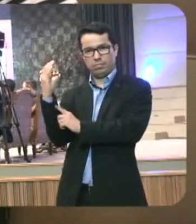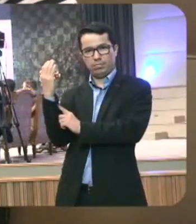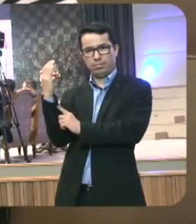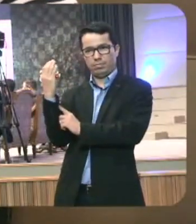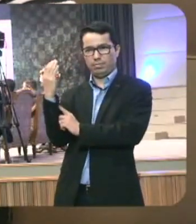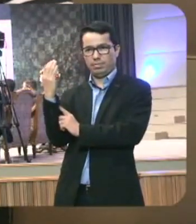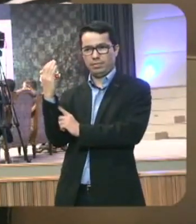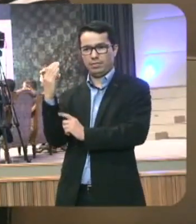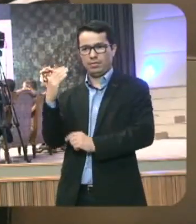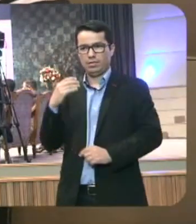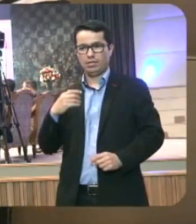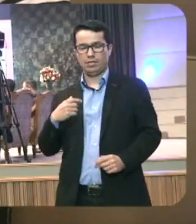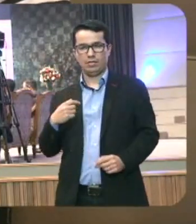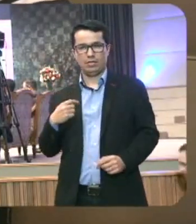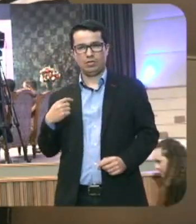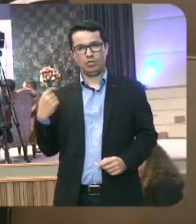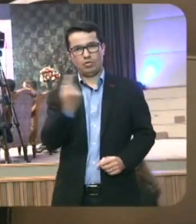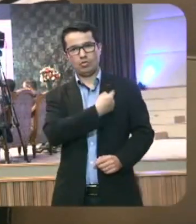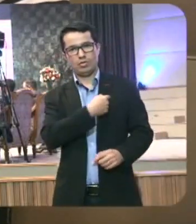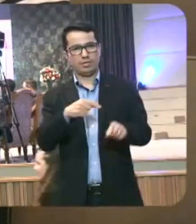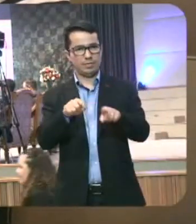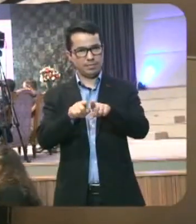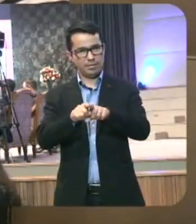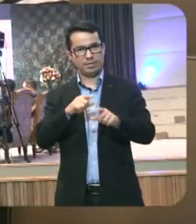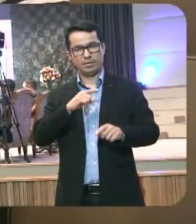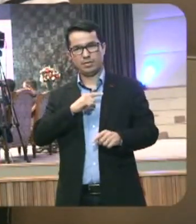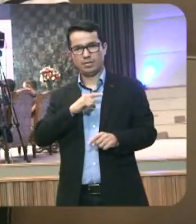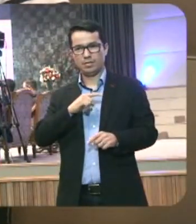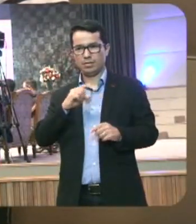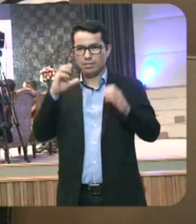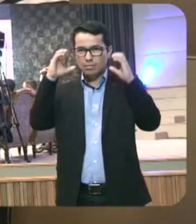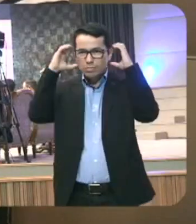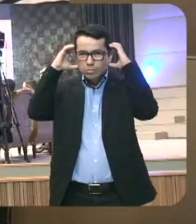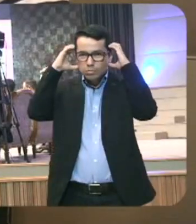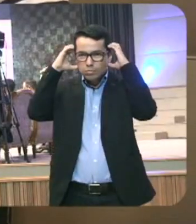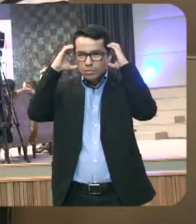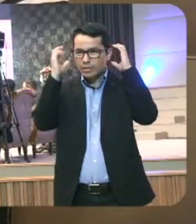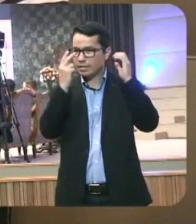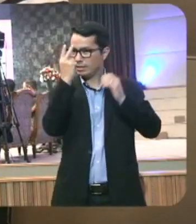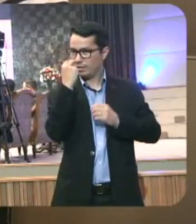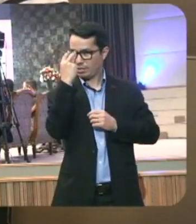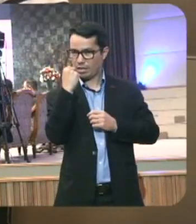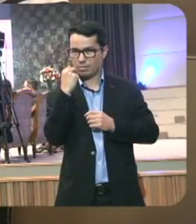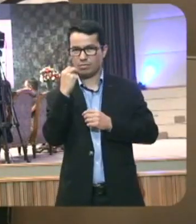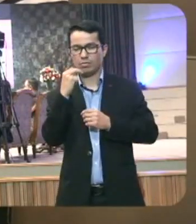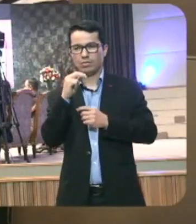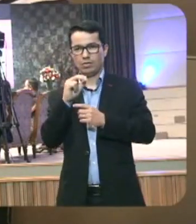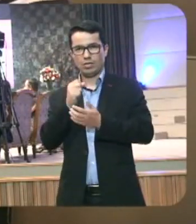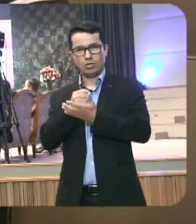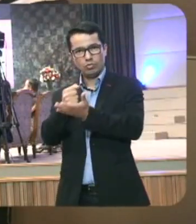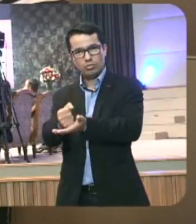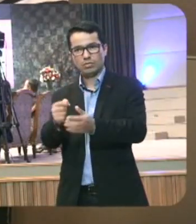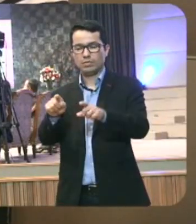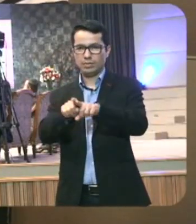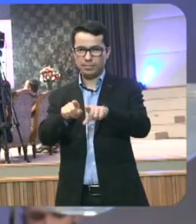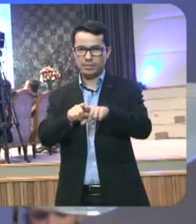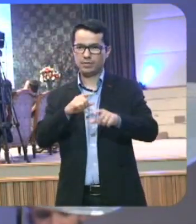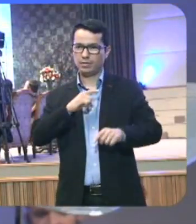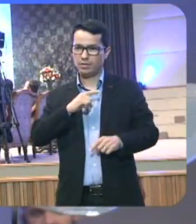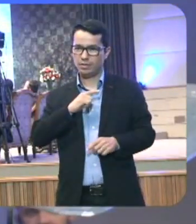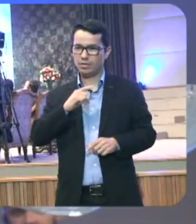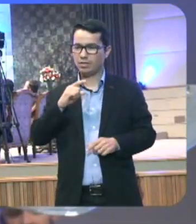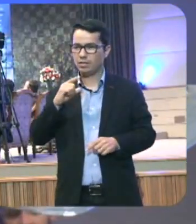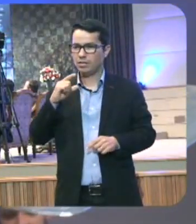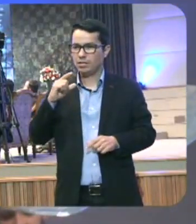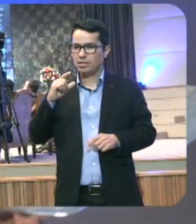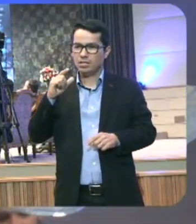igreja, e tem a parte do áudio e tem uma parte de vídeo, que ele é usado para